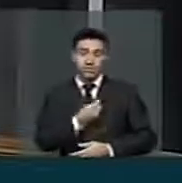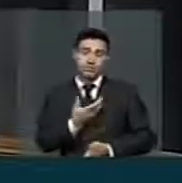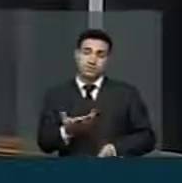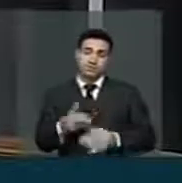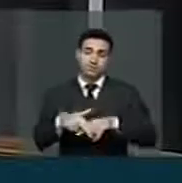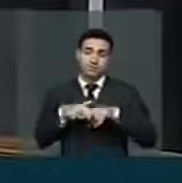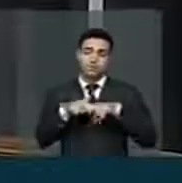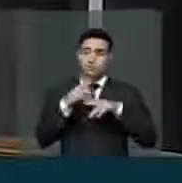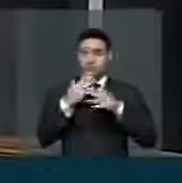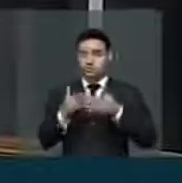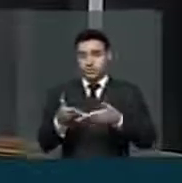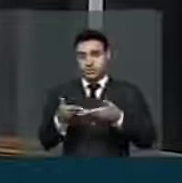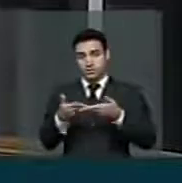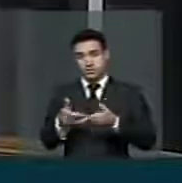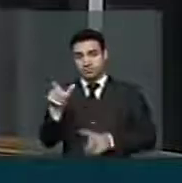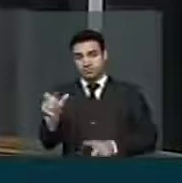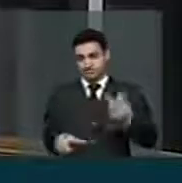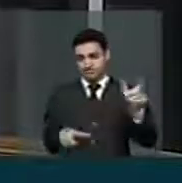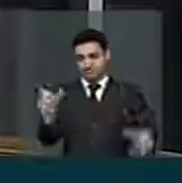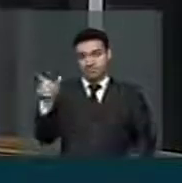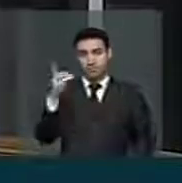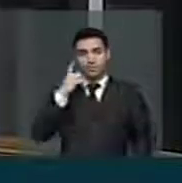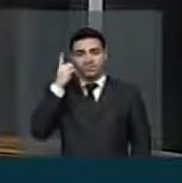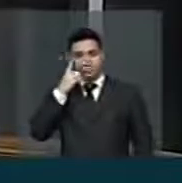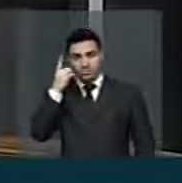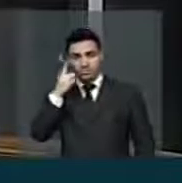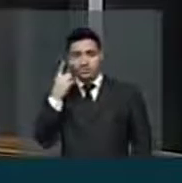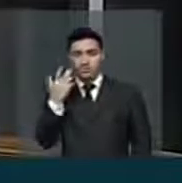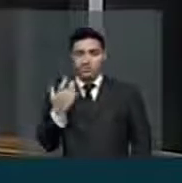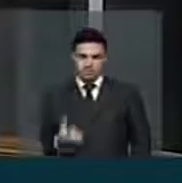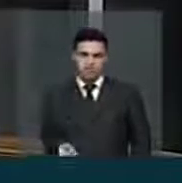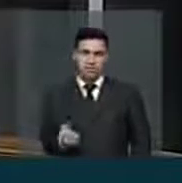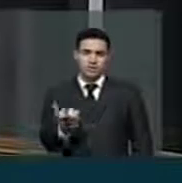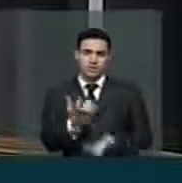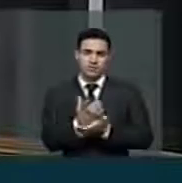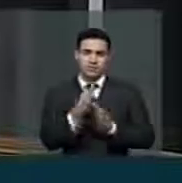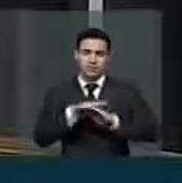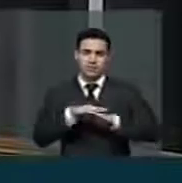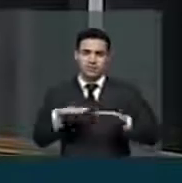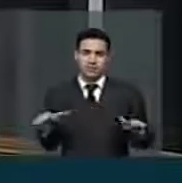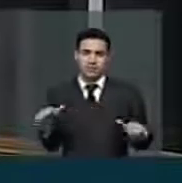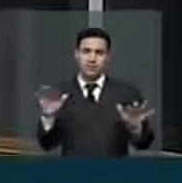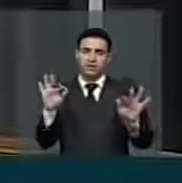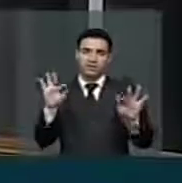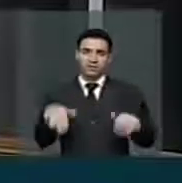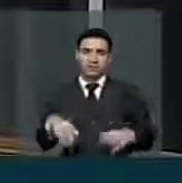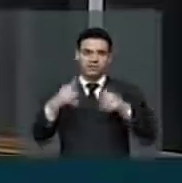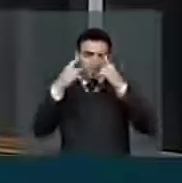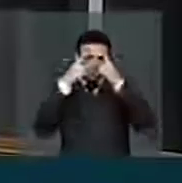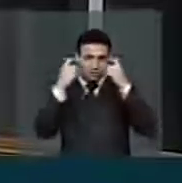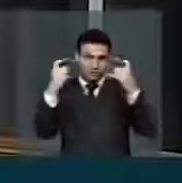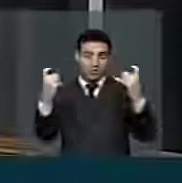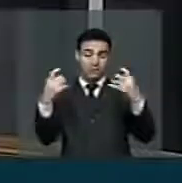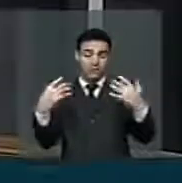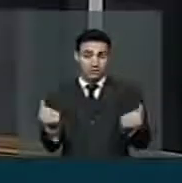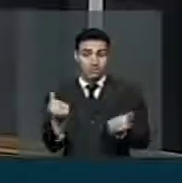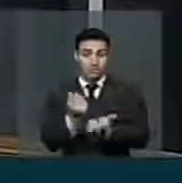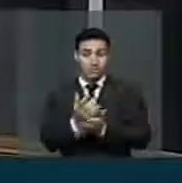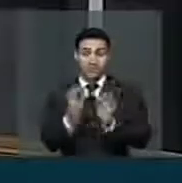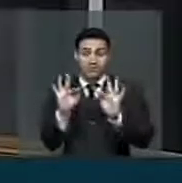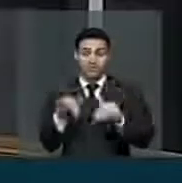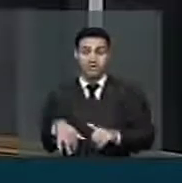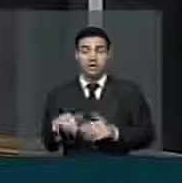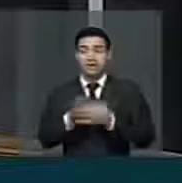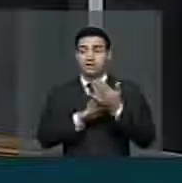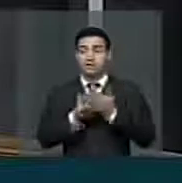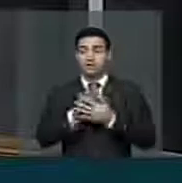apelo aos meus nobres pares. Vamos dar um basta a essa violência. Vamos acabar de vez com essa